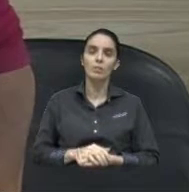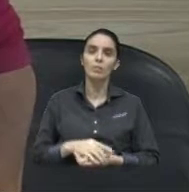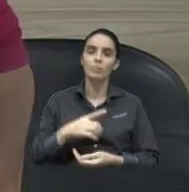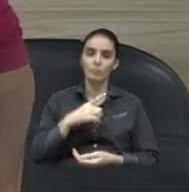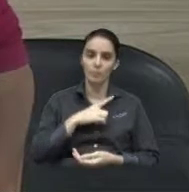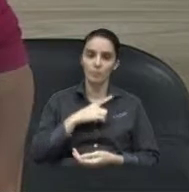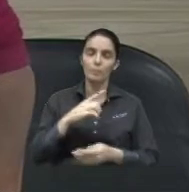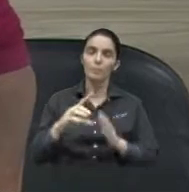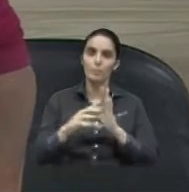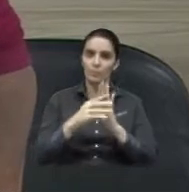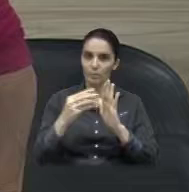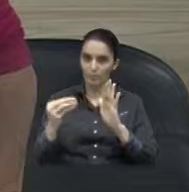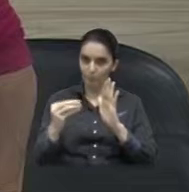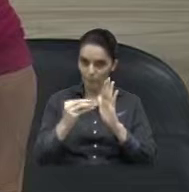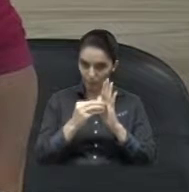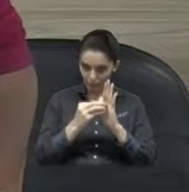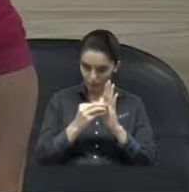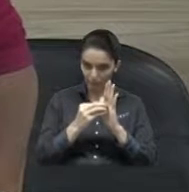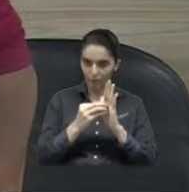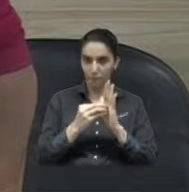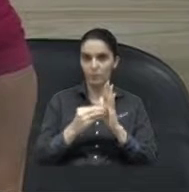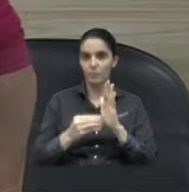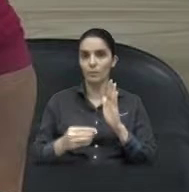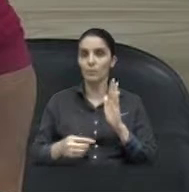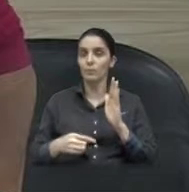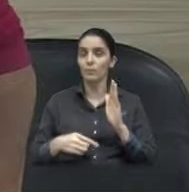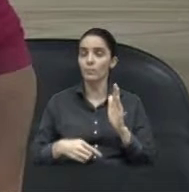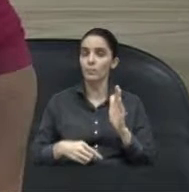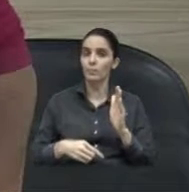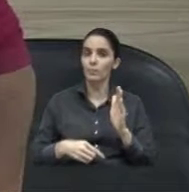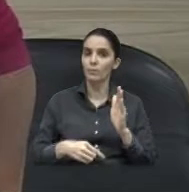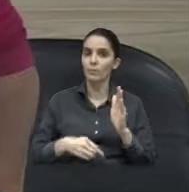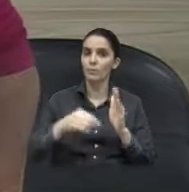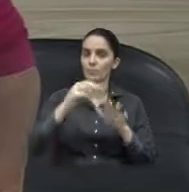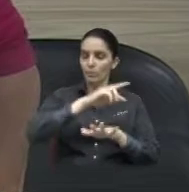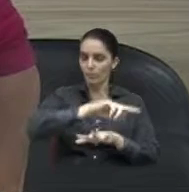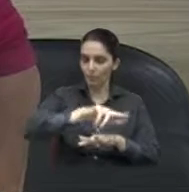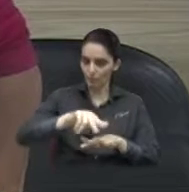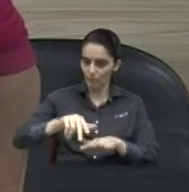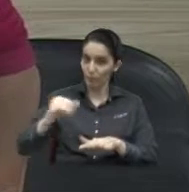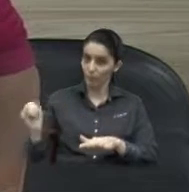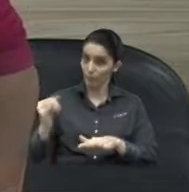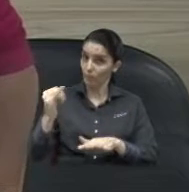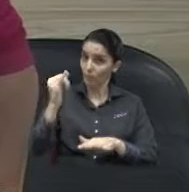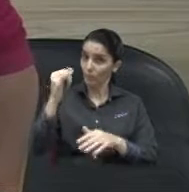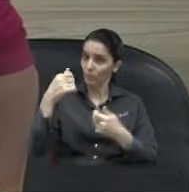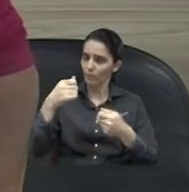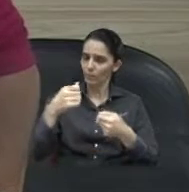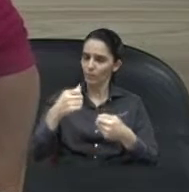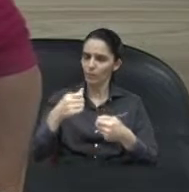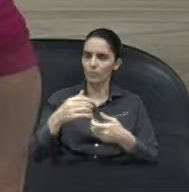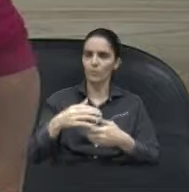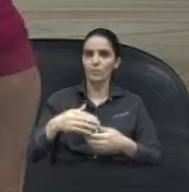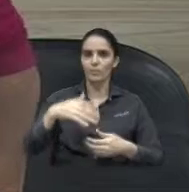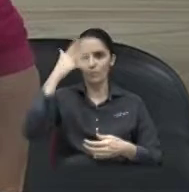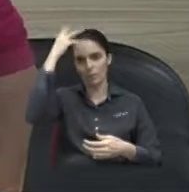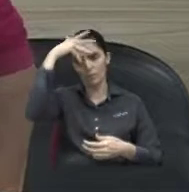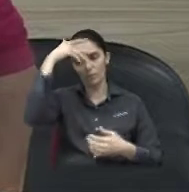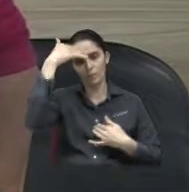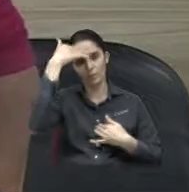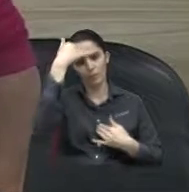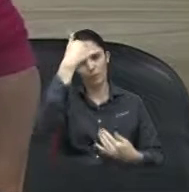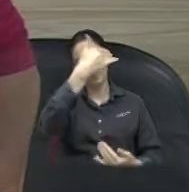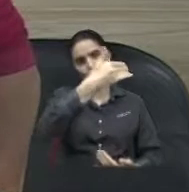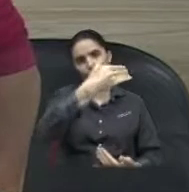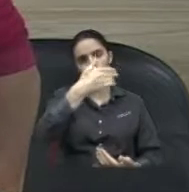pontos, poucos mais importantes, e então eu somente a agradecer pela contribuição